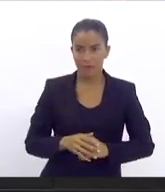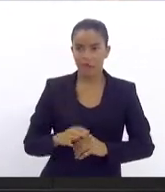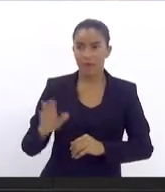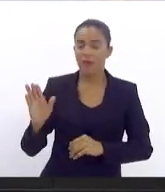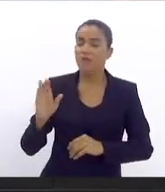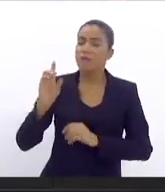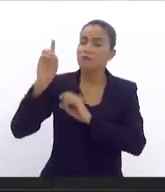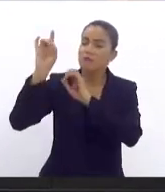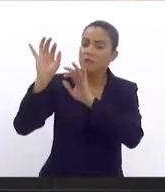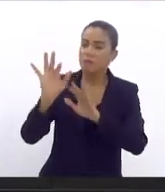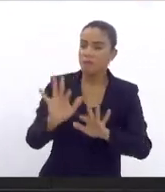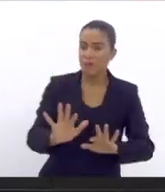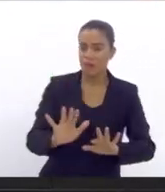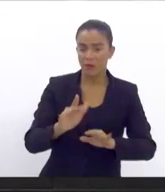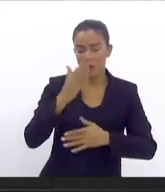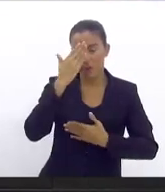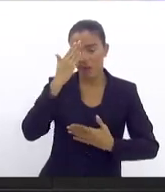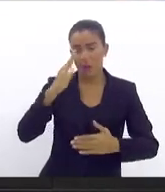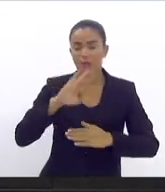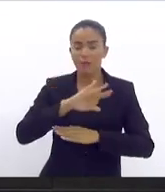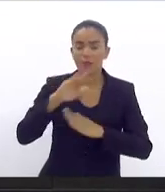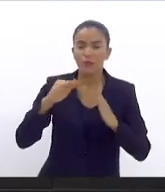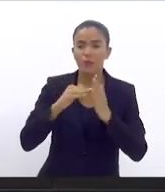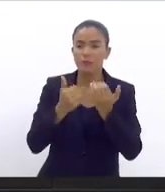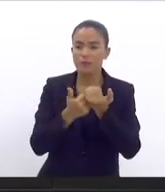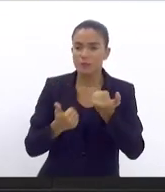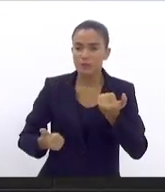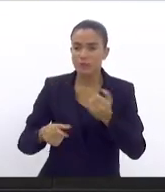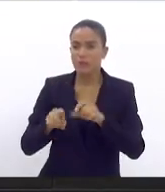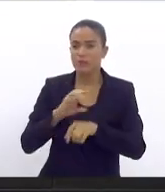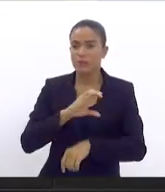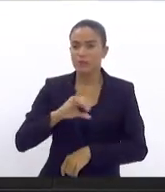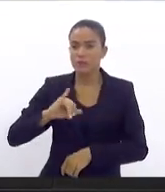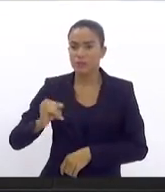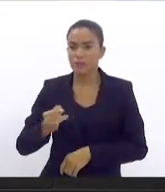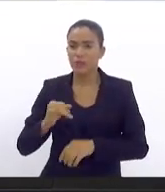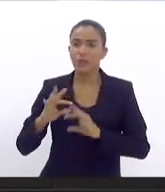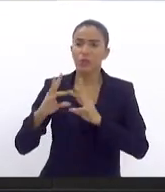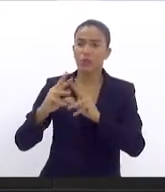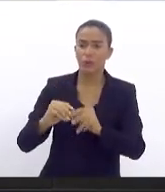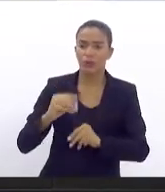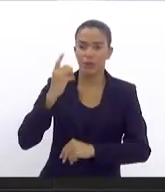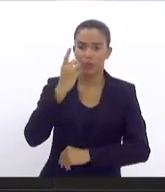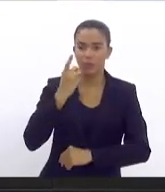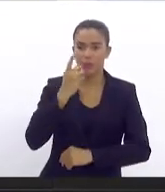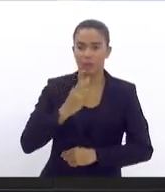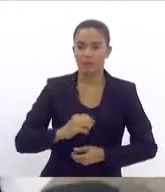Fiquem com Deus. Muito obrigado. Obrigado a todas as assessorias, a CCJ e a de todos os deputados.